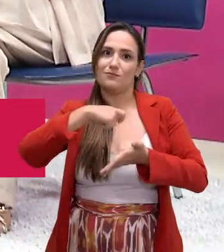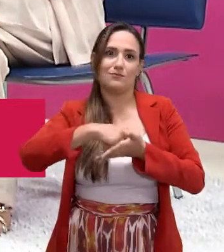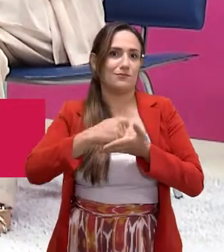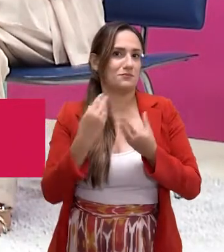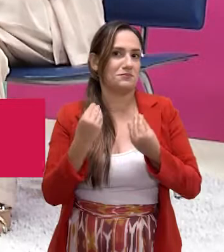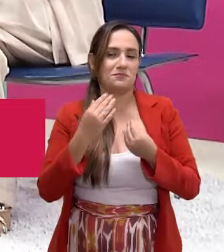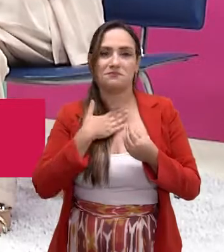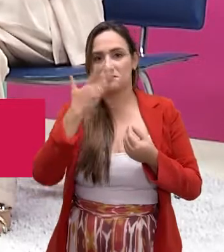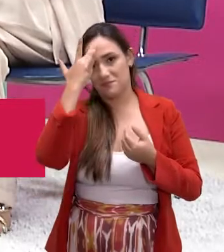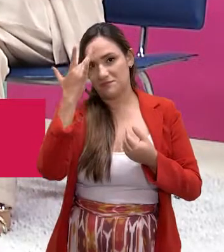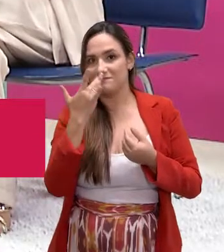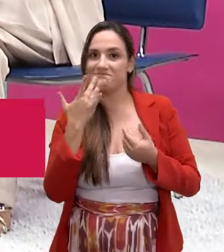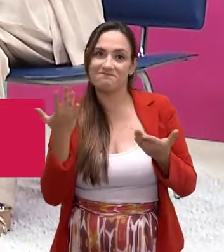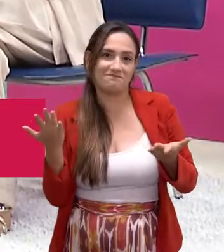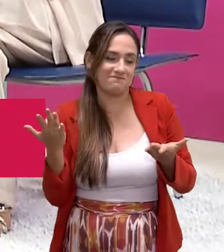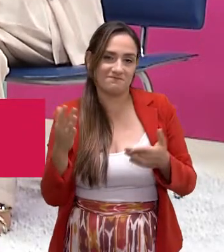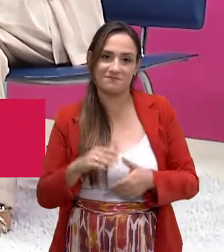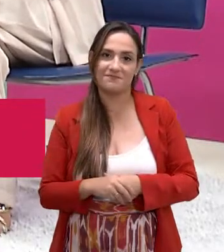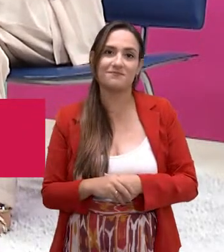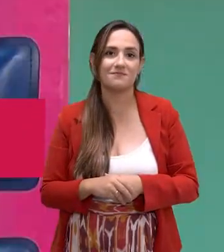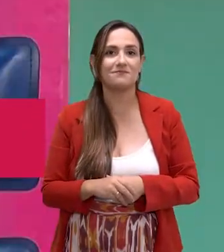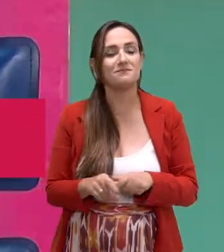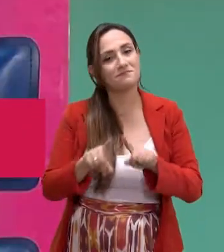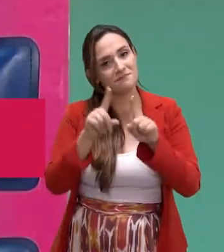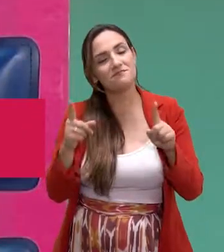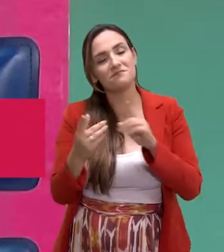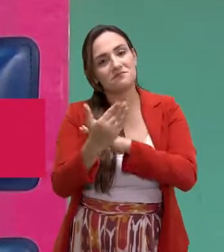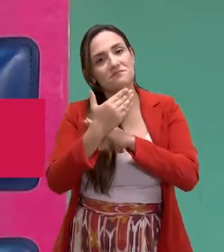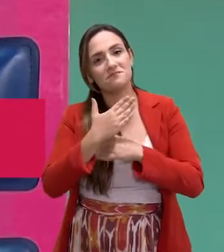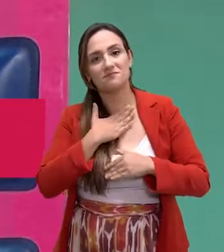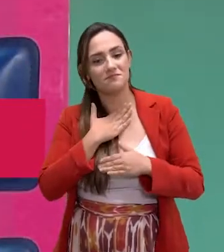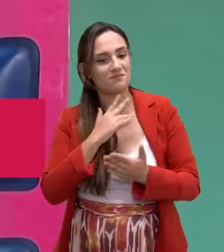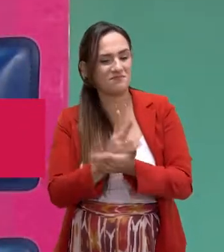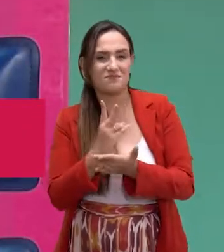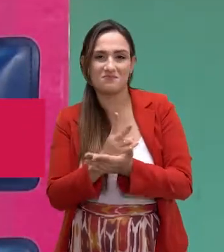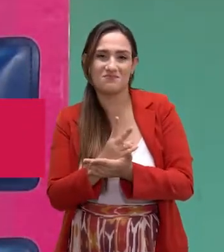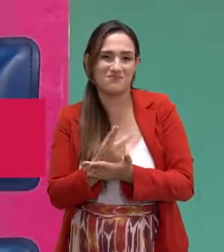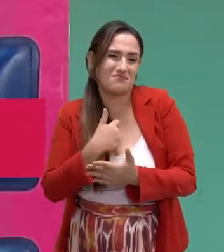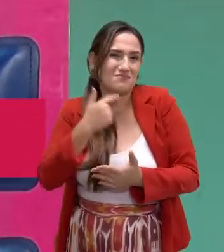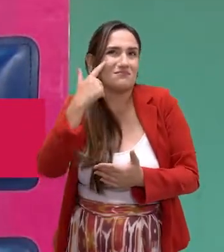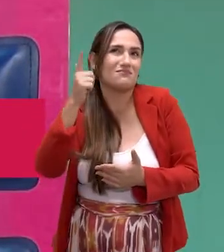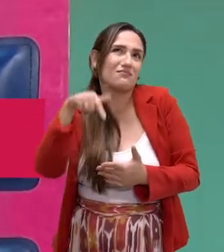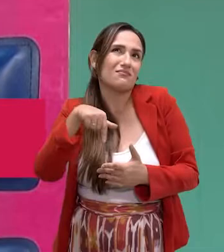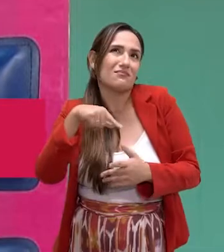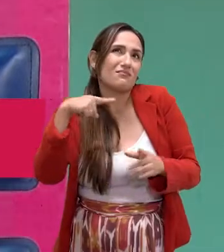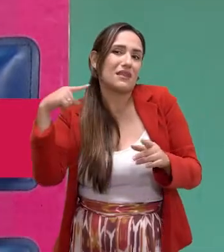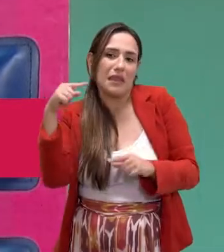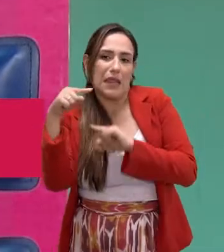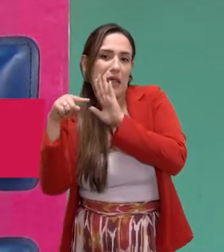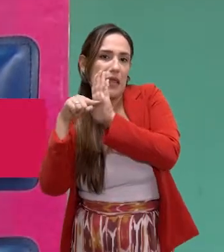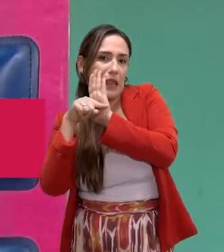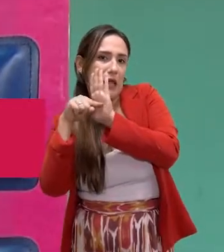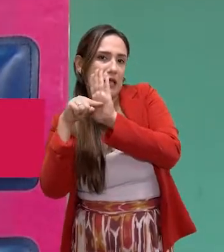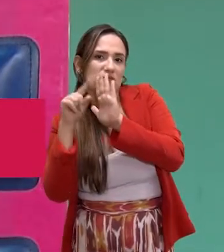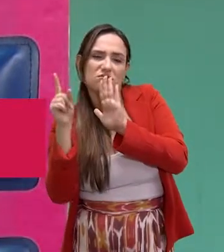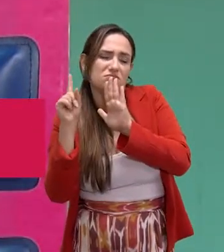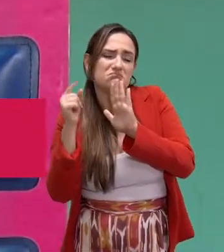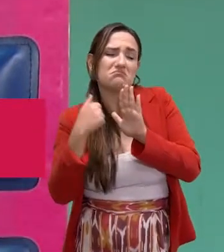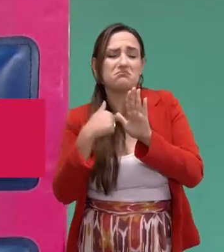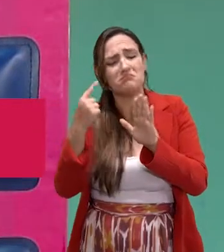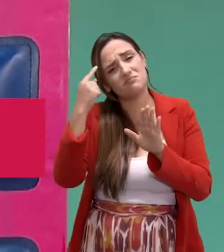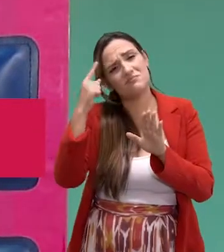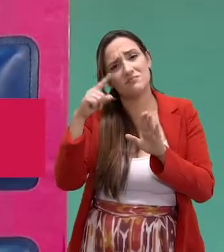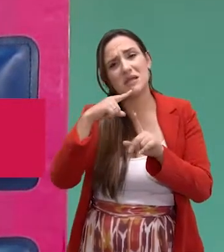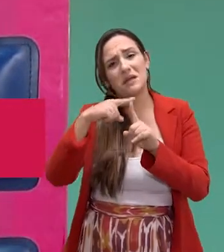perfil e eu sou muito próxima do que a Ana falou e eu acho que isso me ajuda, sempre me ajudou. Não levo como algo